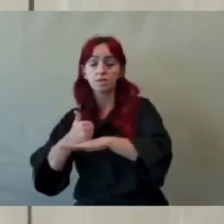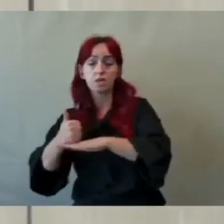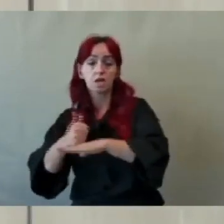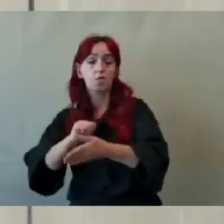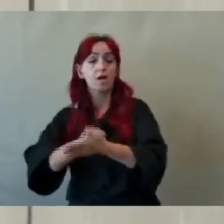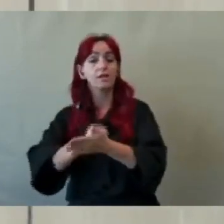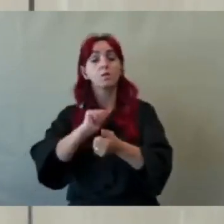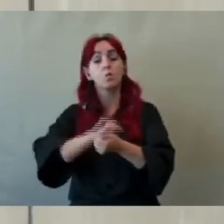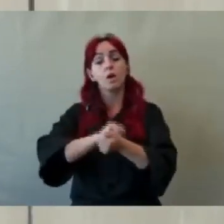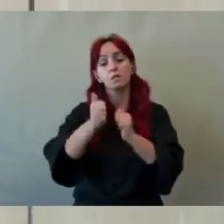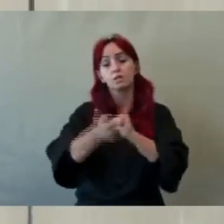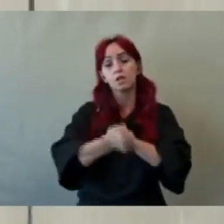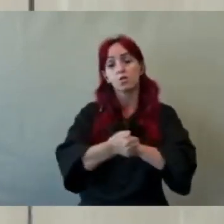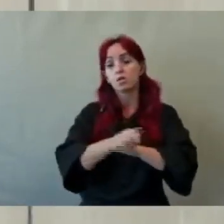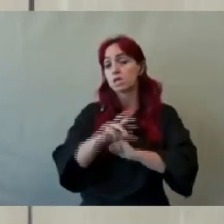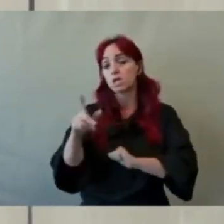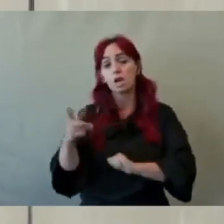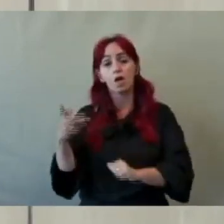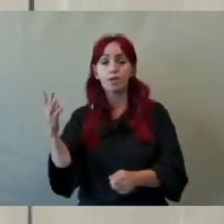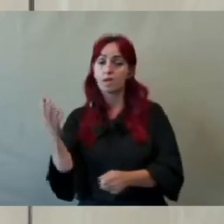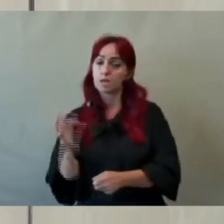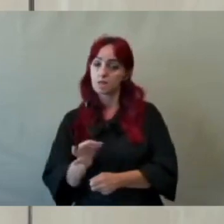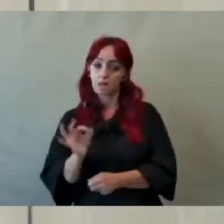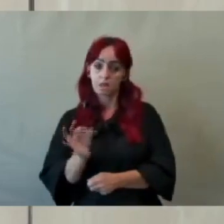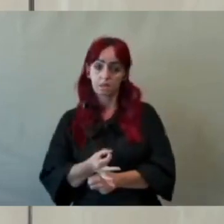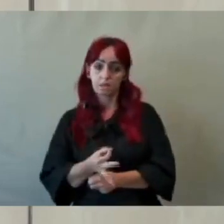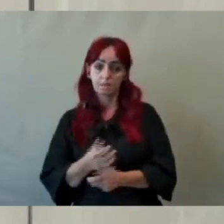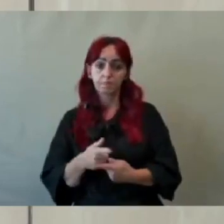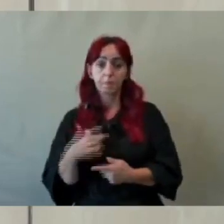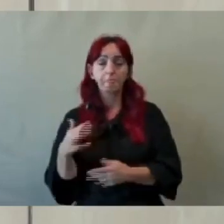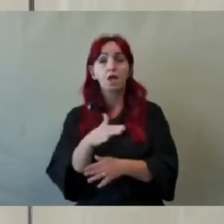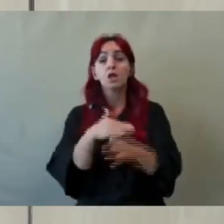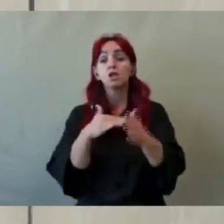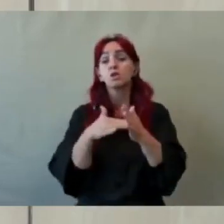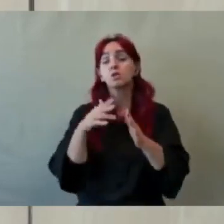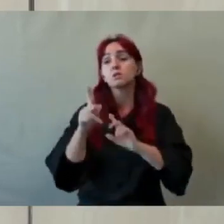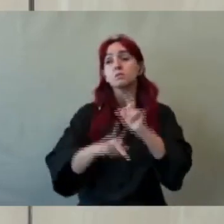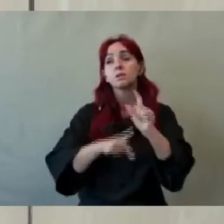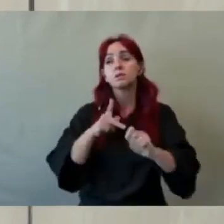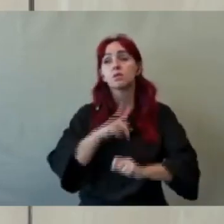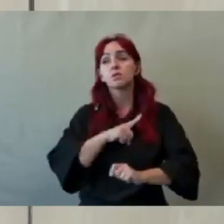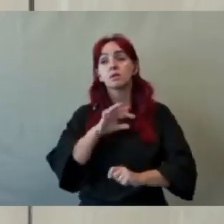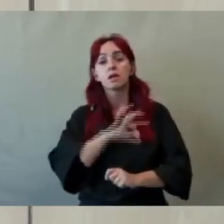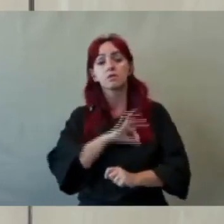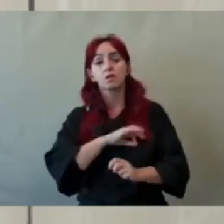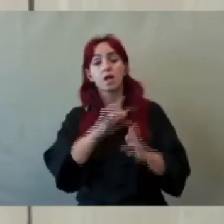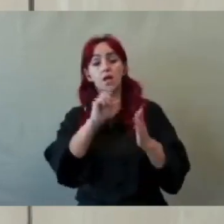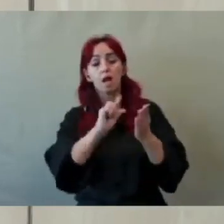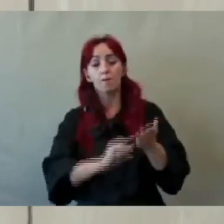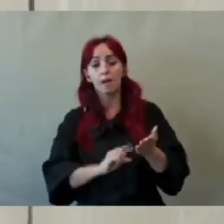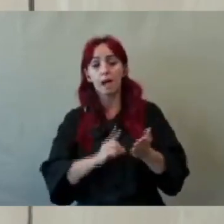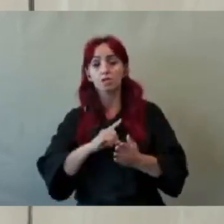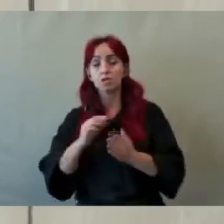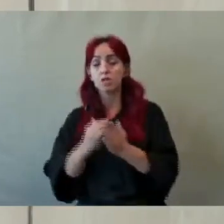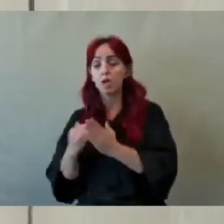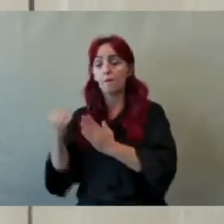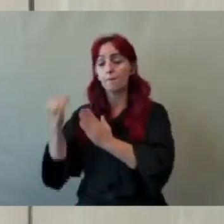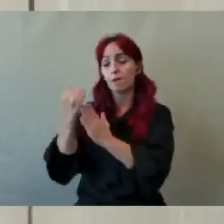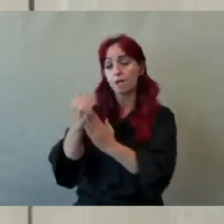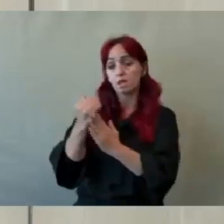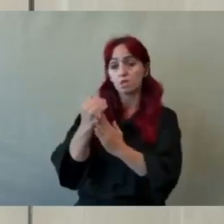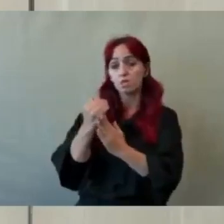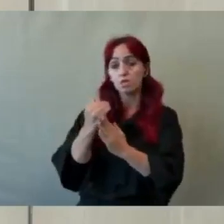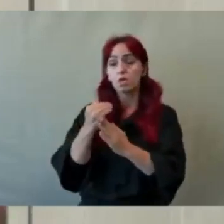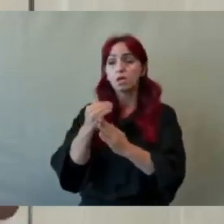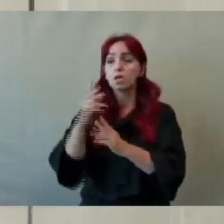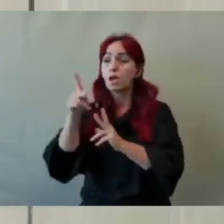a ideal. Que todos que estavam abaixo do piso nacional tiveram reajuste, os que estavam acima do piso, no